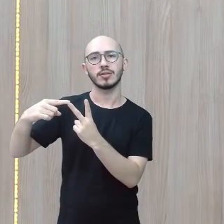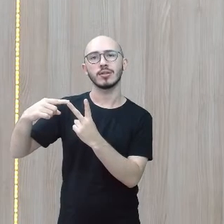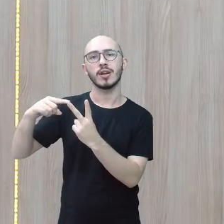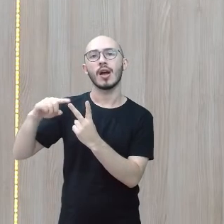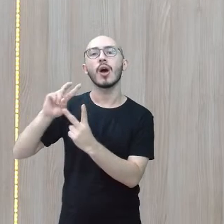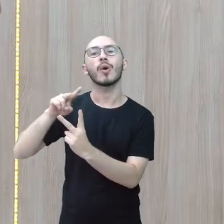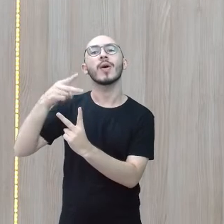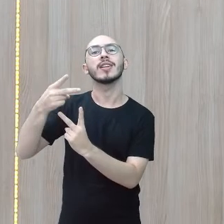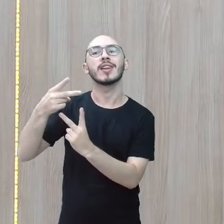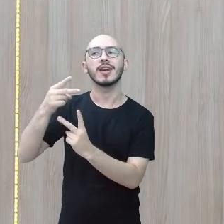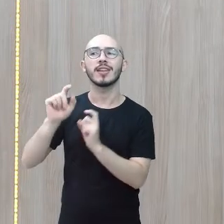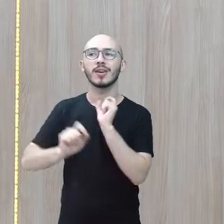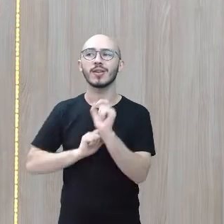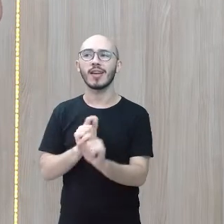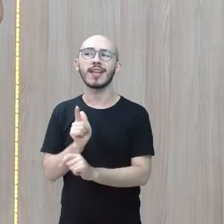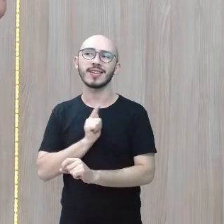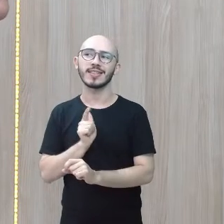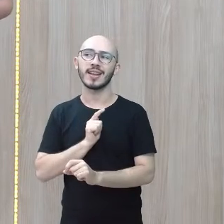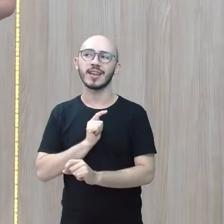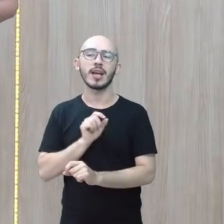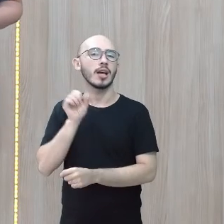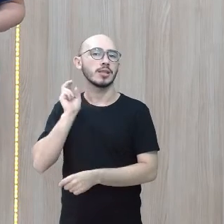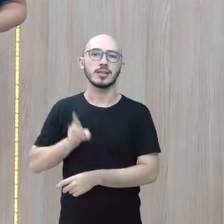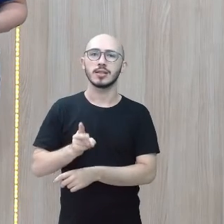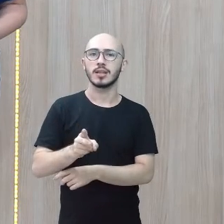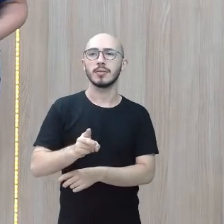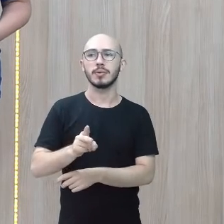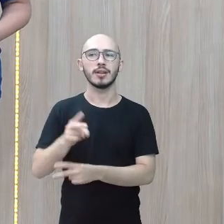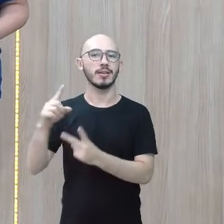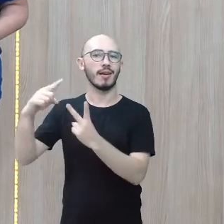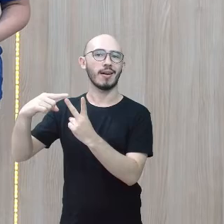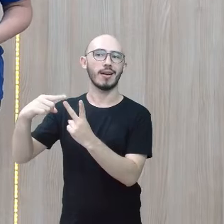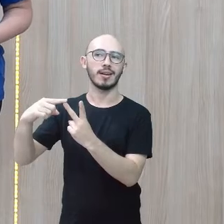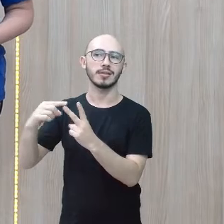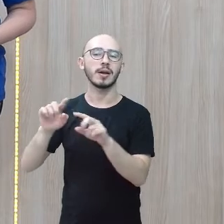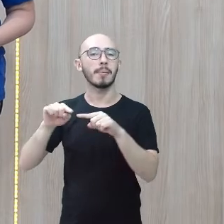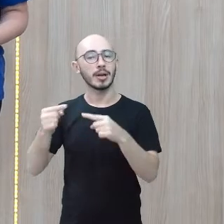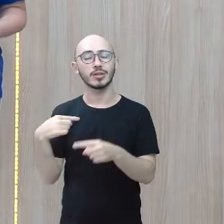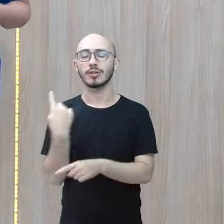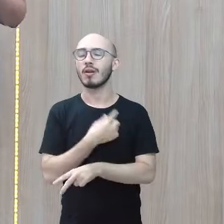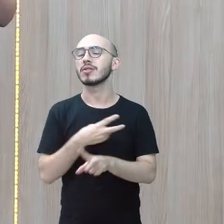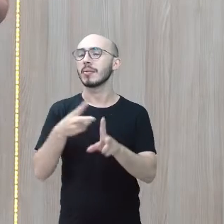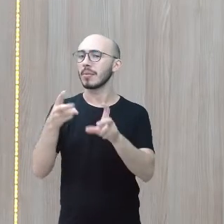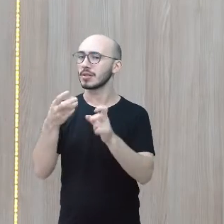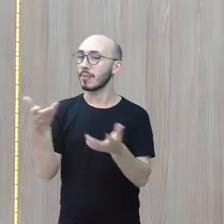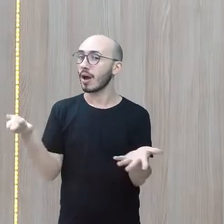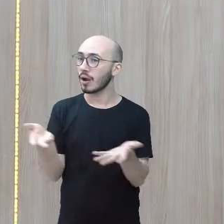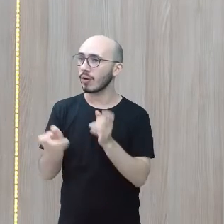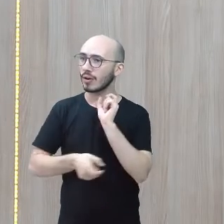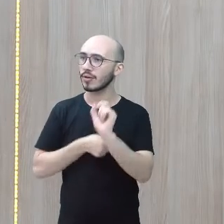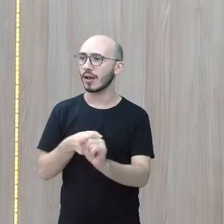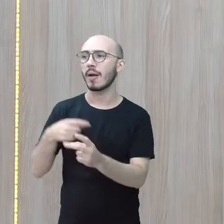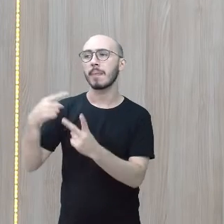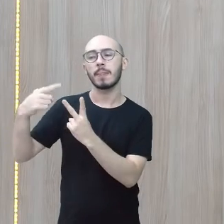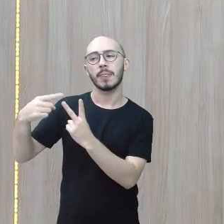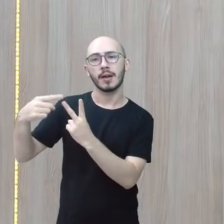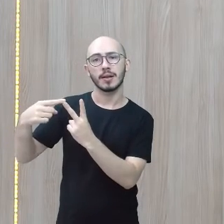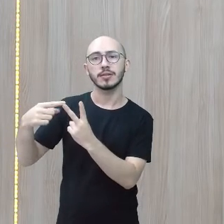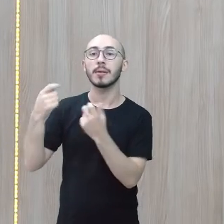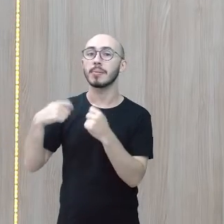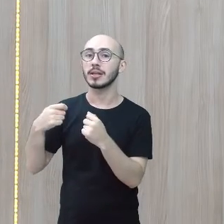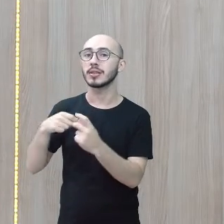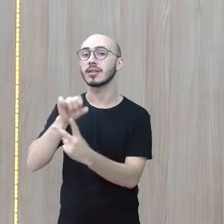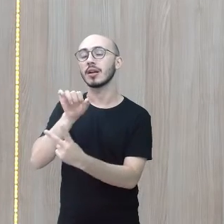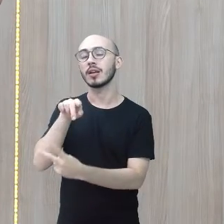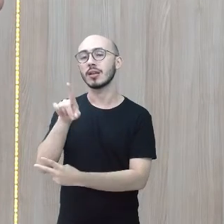acaba se levando muito essa intenção de colocar toda vez essa raiz. Mas a gente acabou de perceber que essa raiz sempre vai ter que ter o